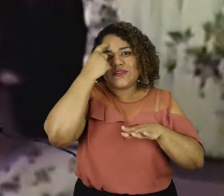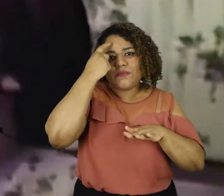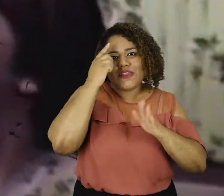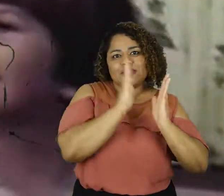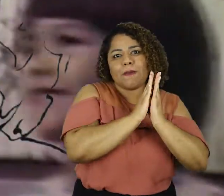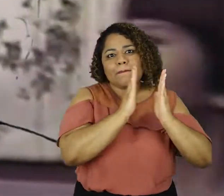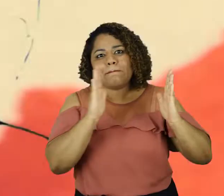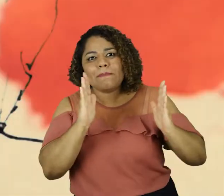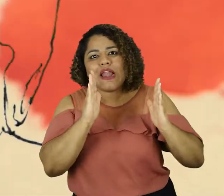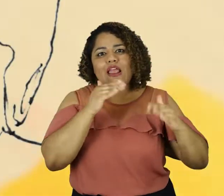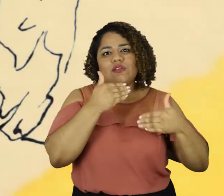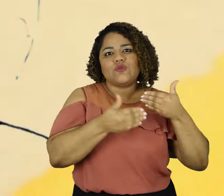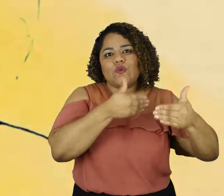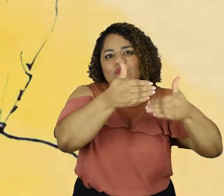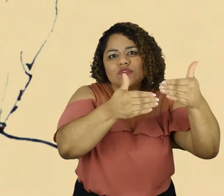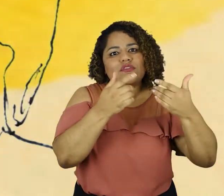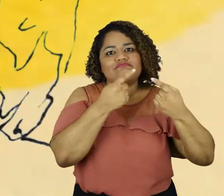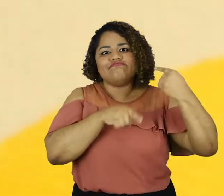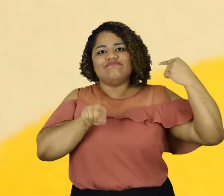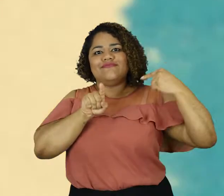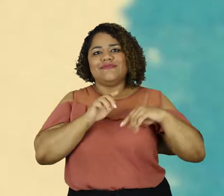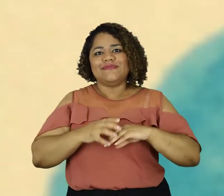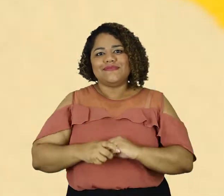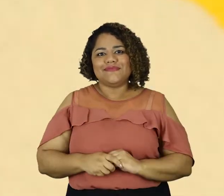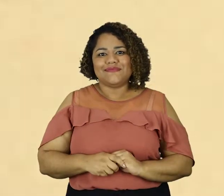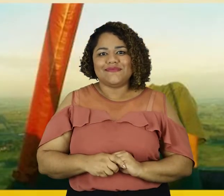estatísticas e expectativas de evolução da doença.